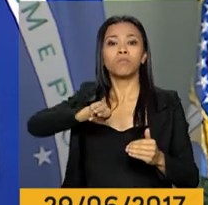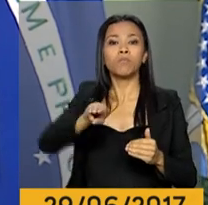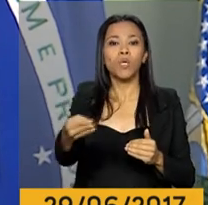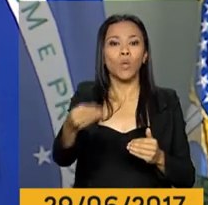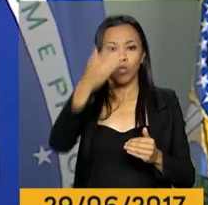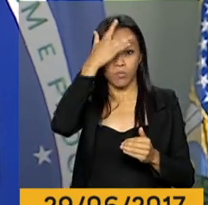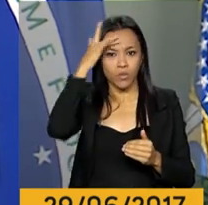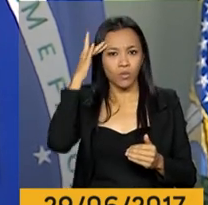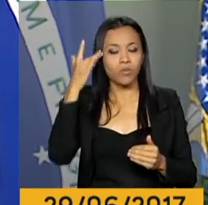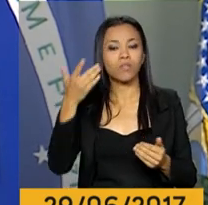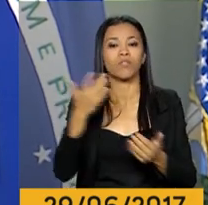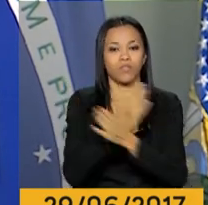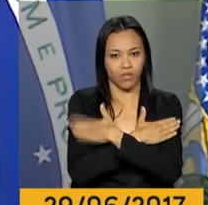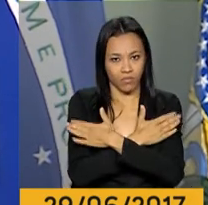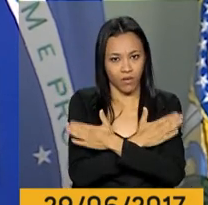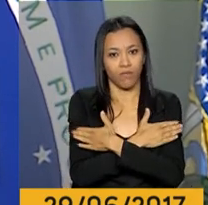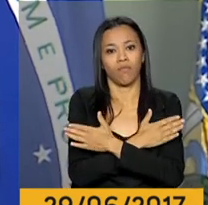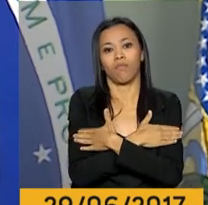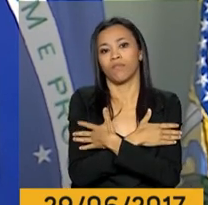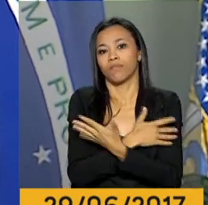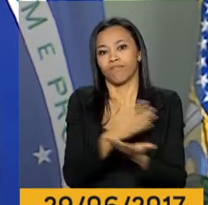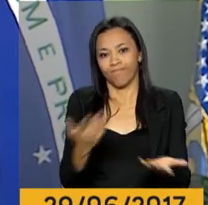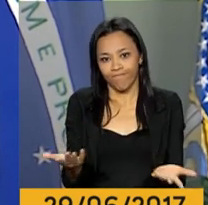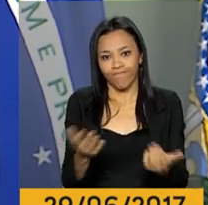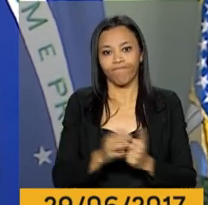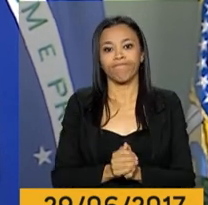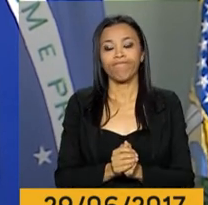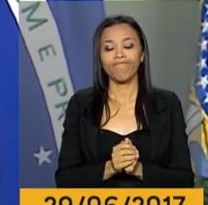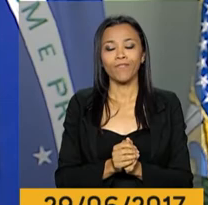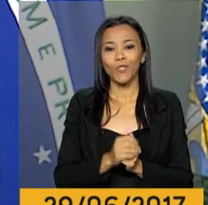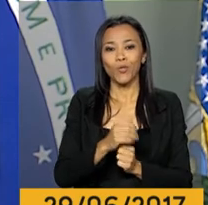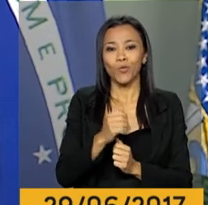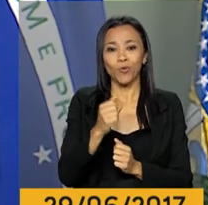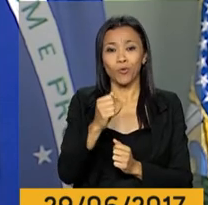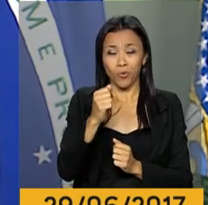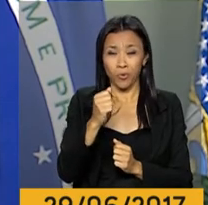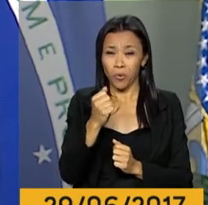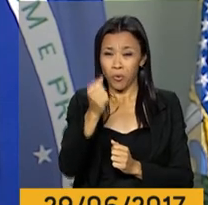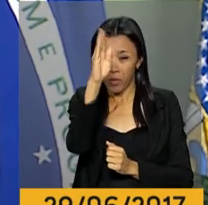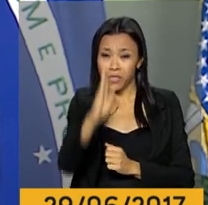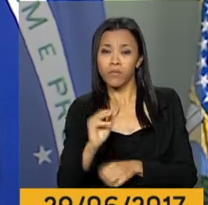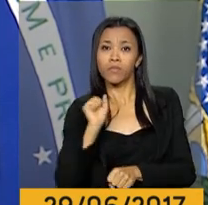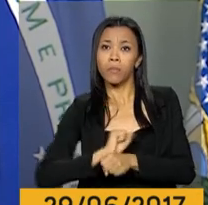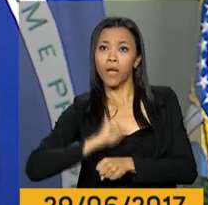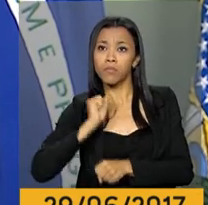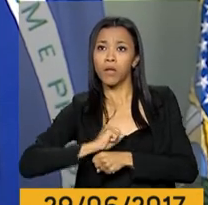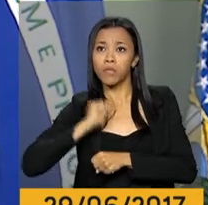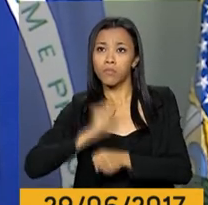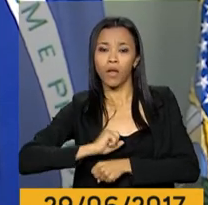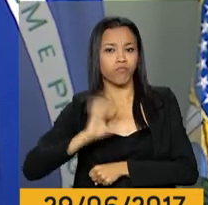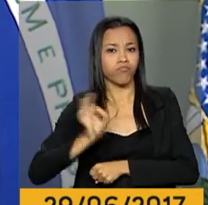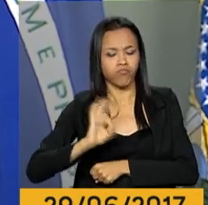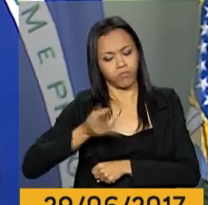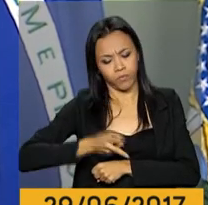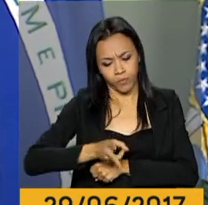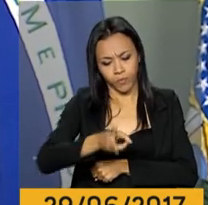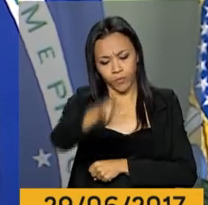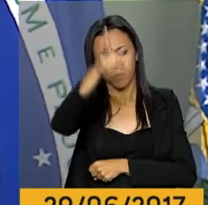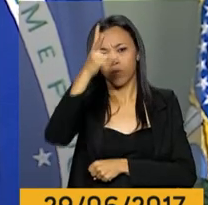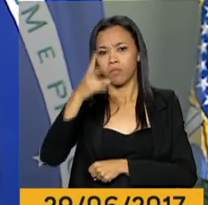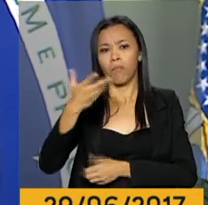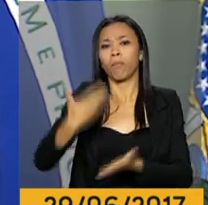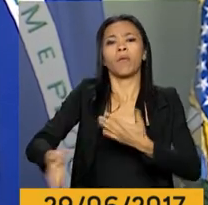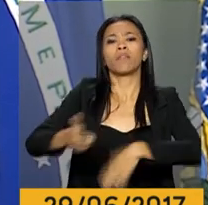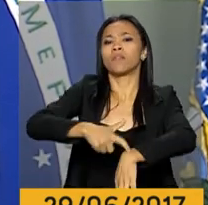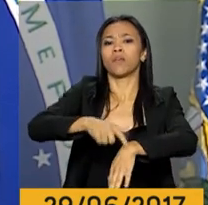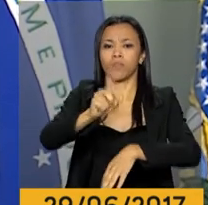carteira assinada o brasil não tem tempo a perder no entanto não tendo tempo a perder